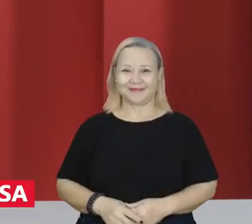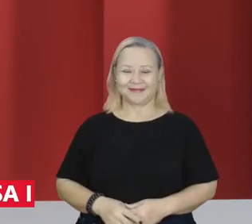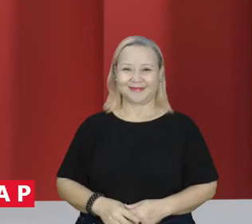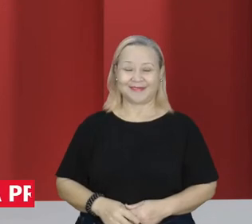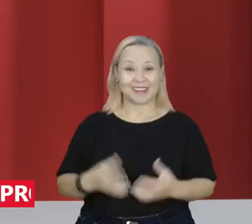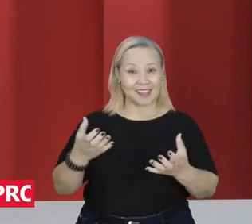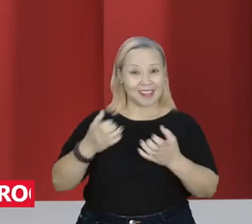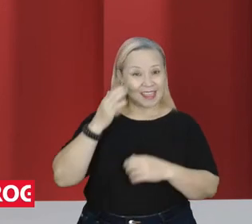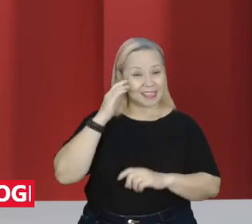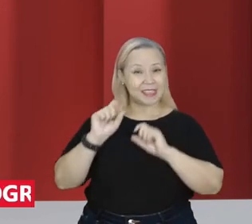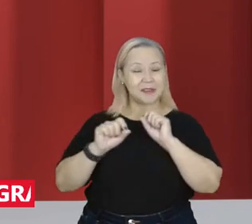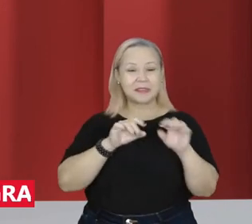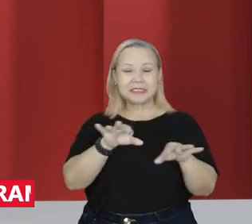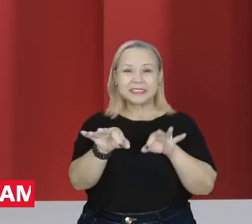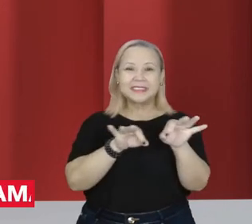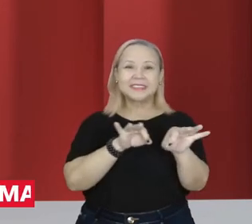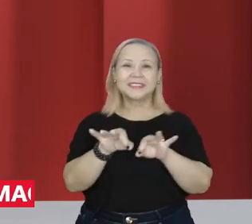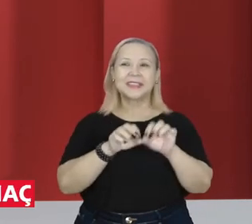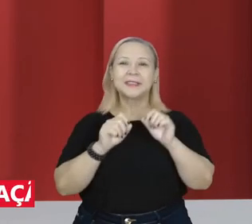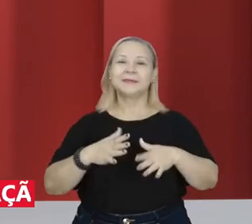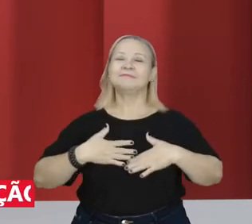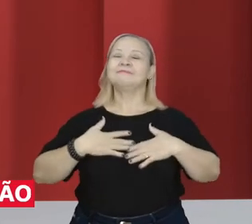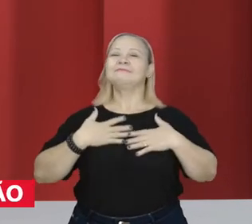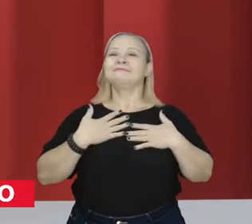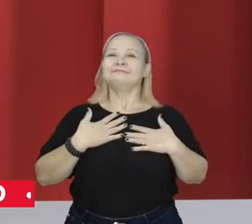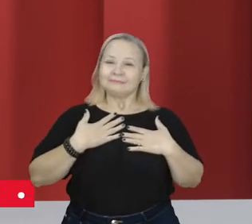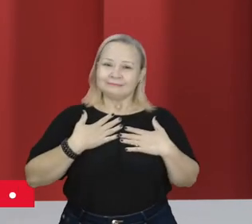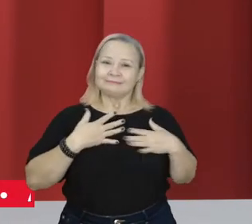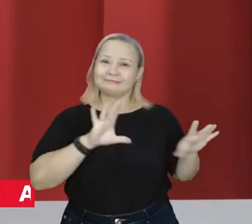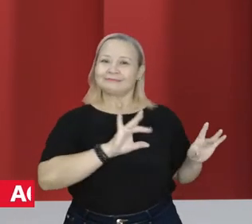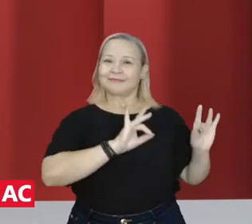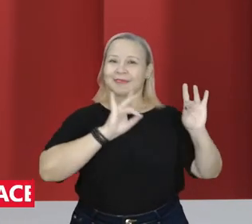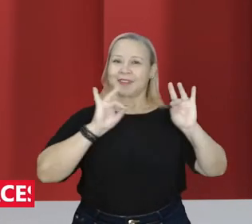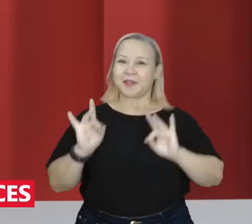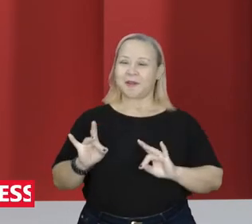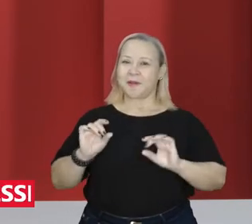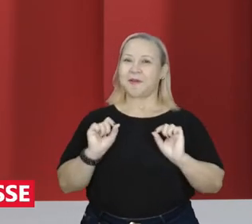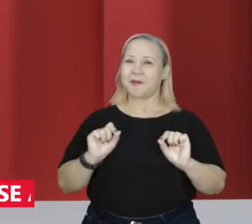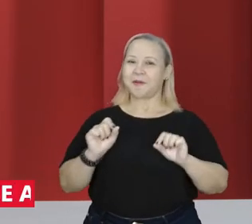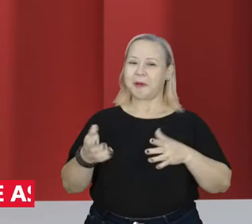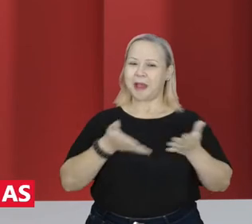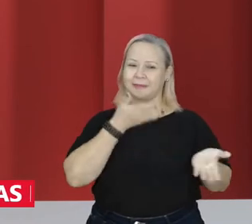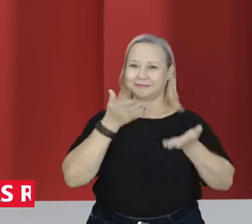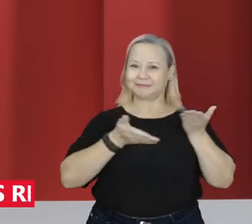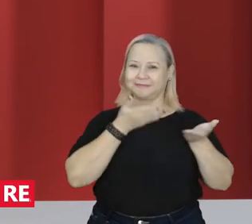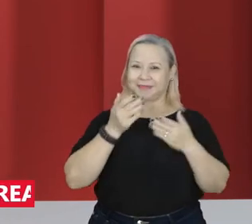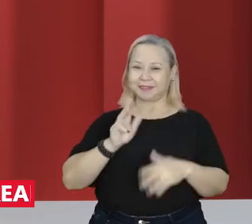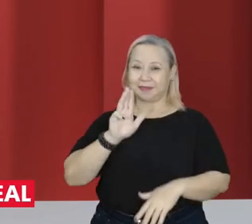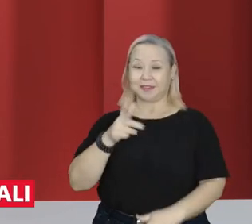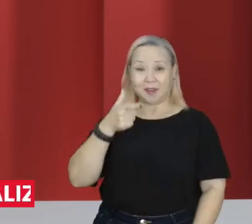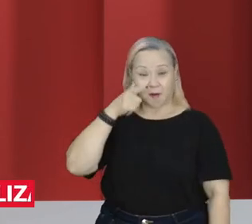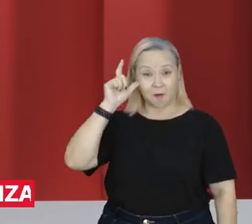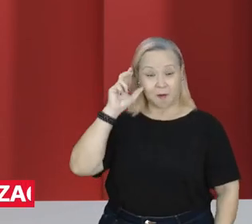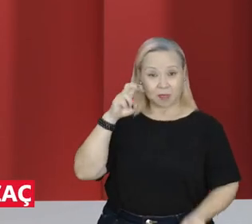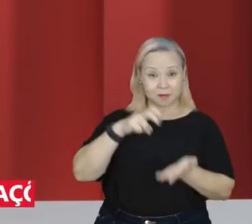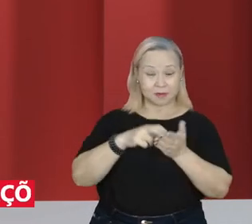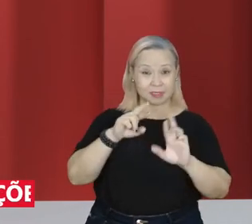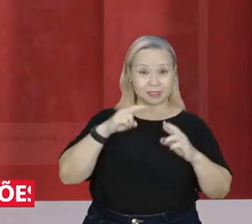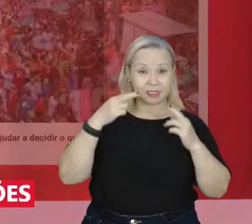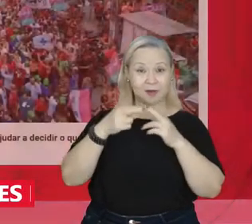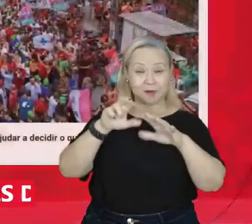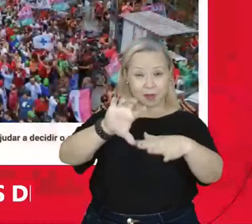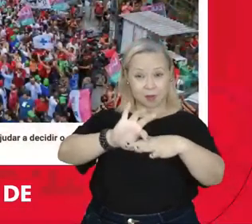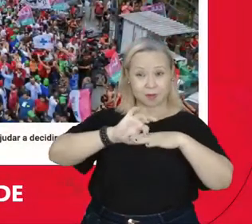Quero saber se vocês estão preparados, respira fundo, para acompanhar o pique do Lula, viu? Porque ontem pela manhã ele se reuniu com